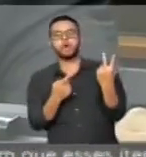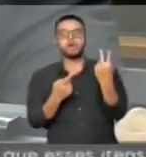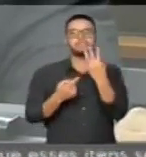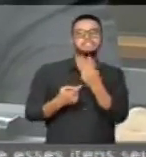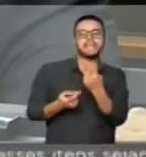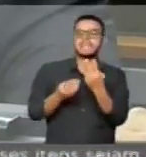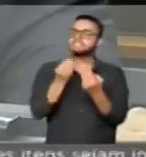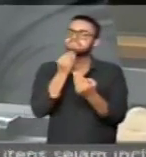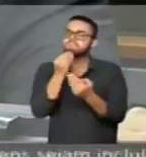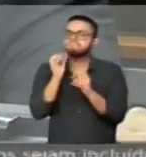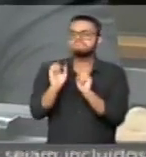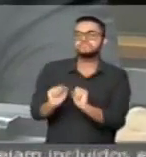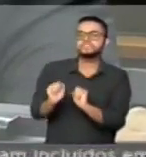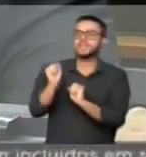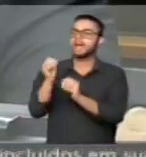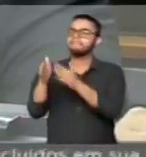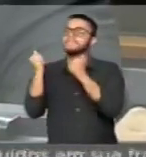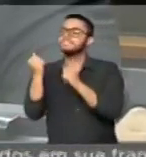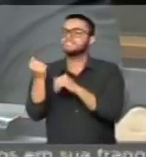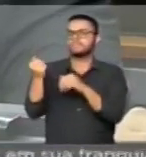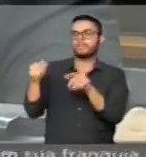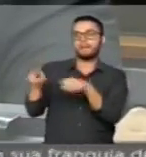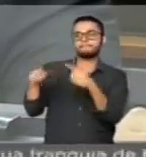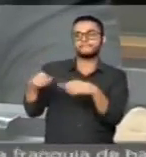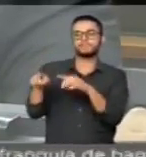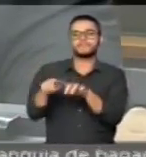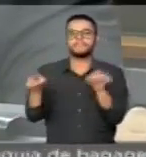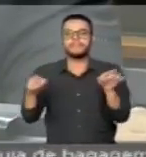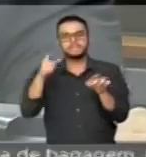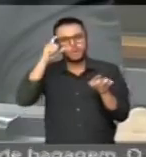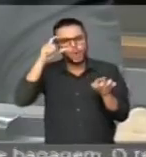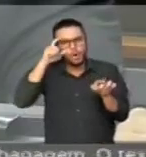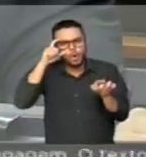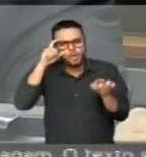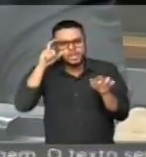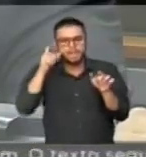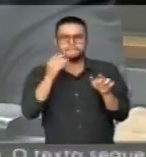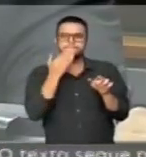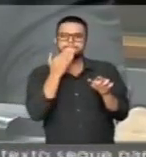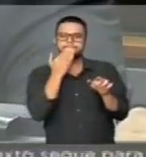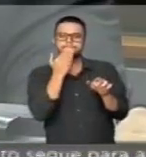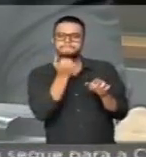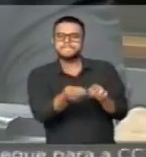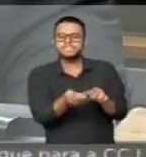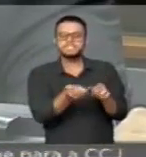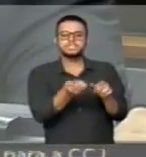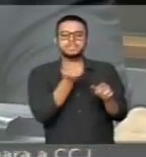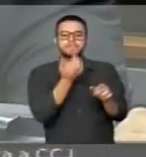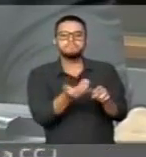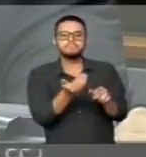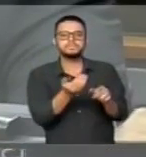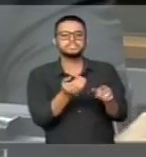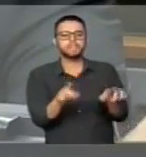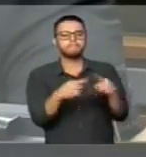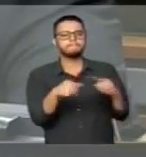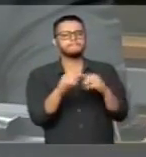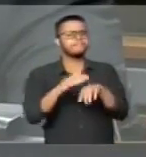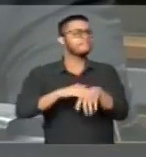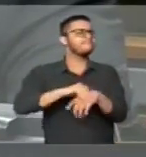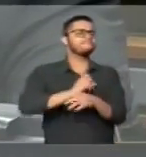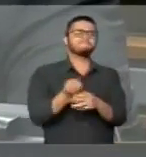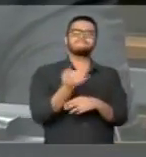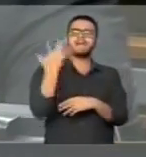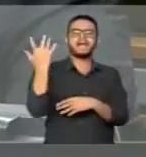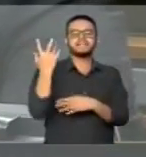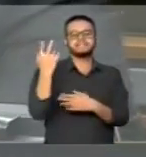musiquinha. Por mais de três motivos, o senhor Eduardo Constantino Cunha faltou com decoro e a ética parlamentar.